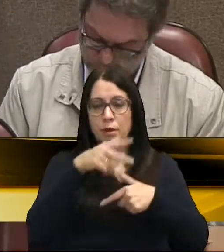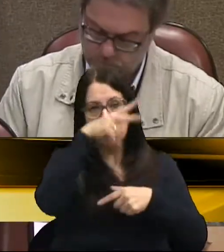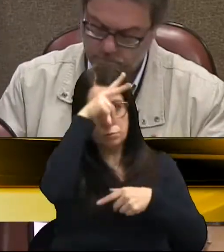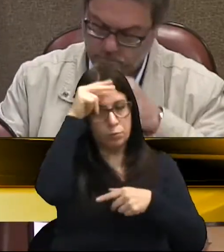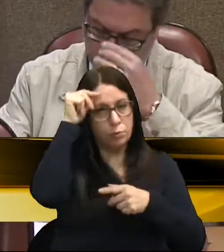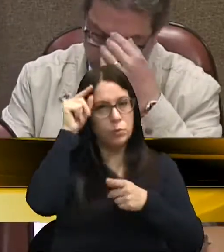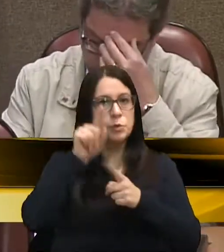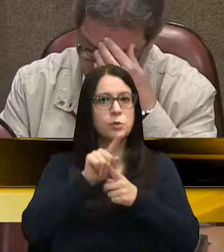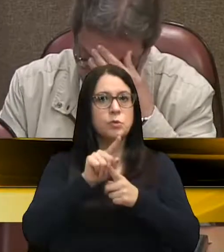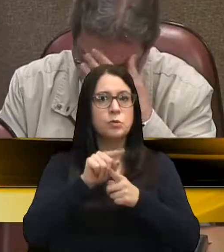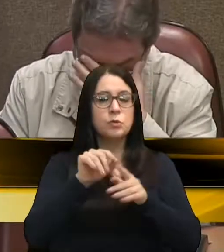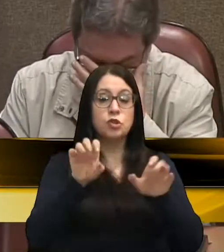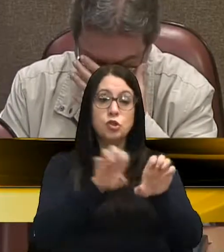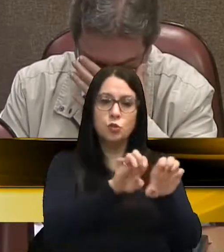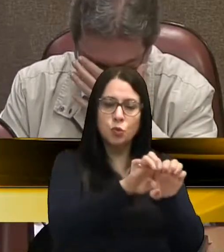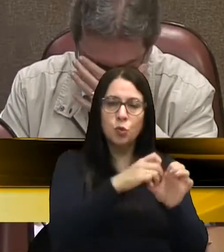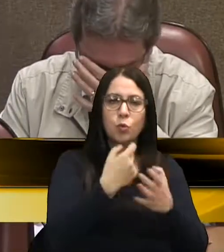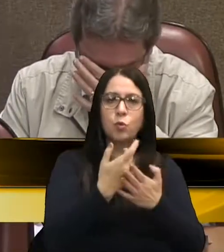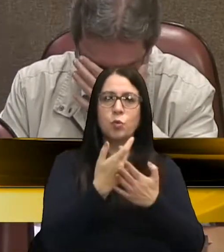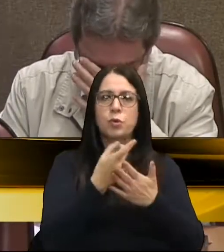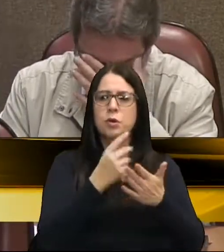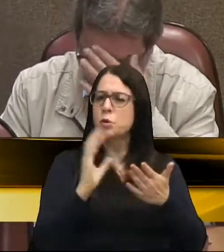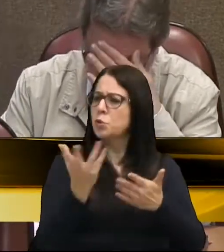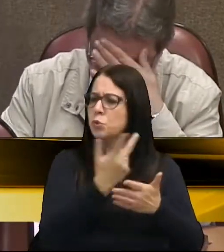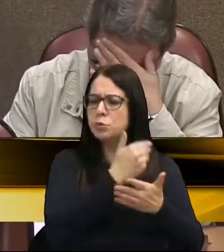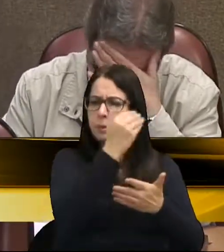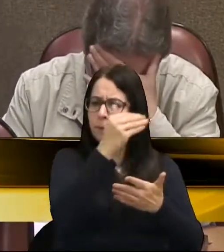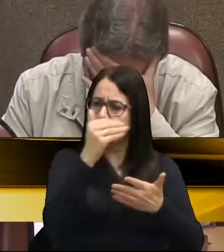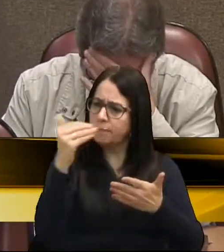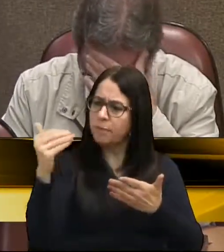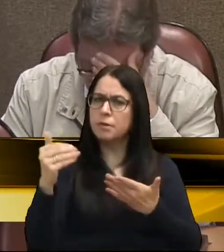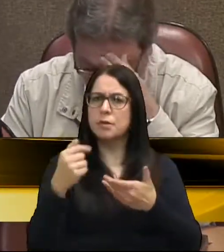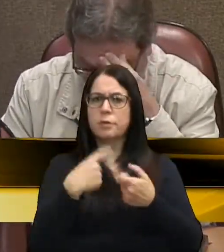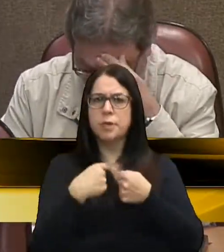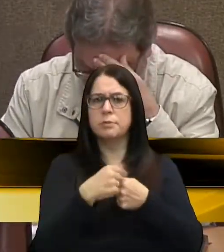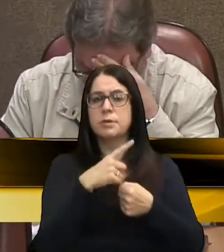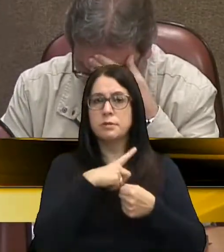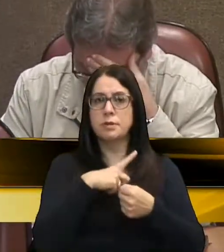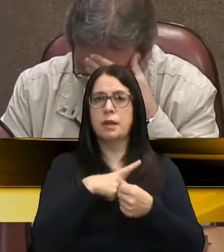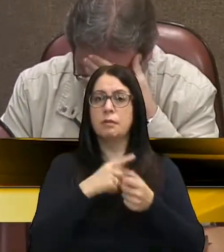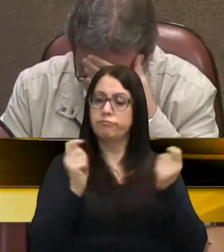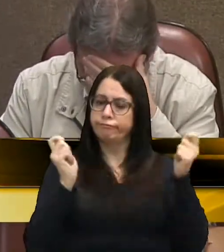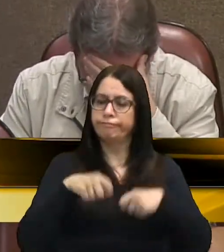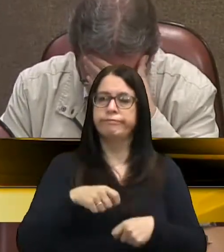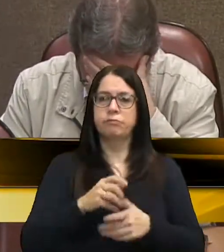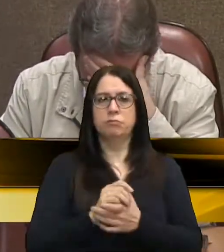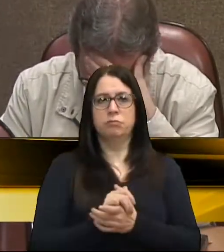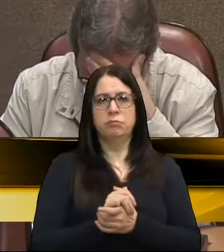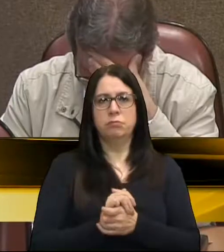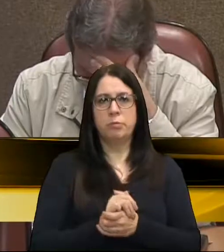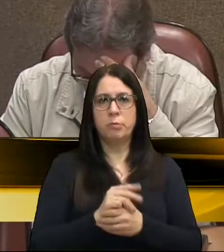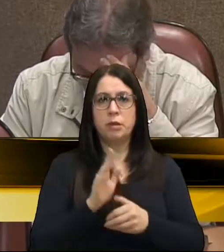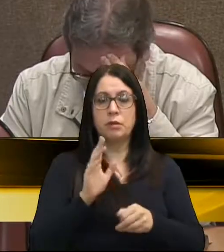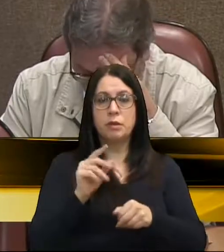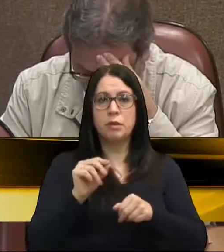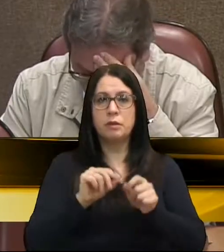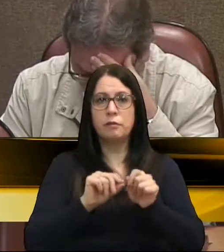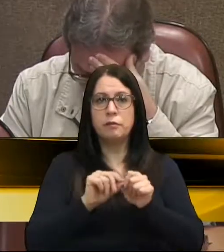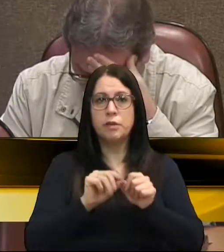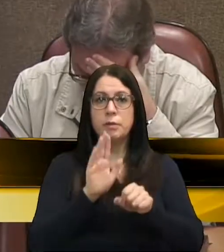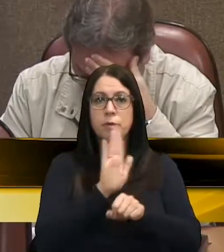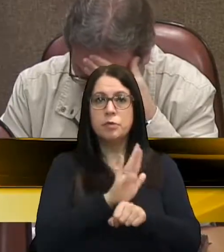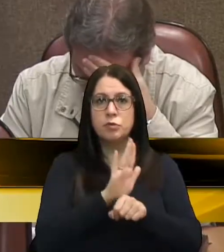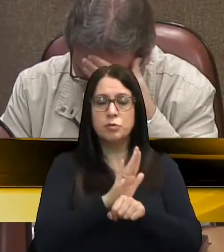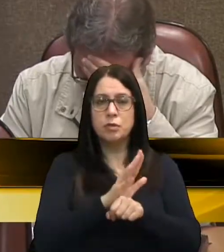públicos, em infraestrutura, enfim, tudo aquilo que o município tem de competência para aplicar em